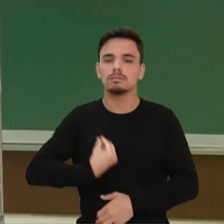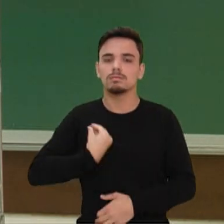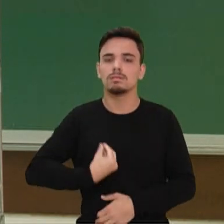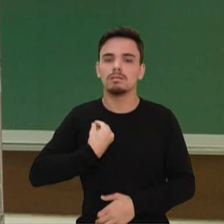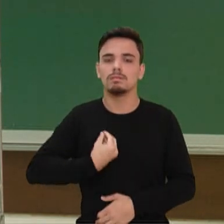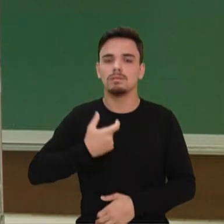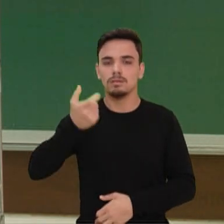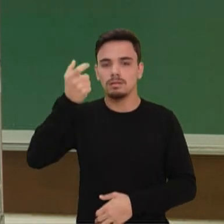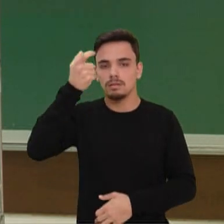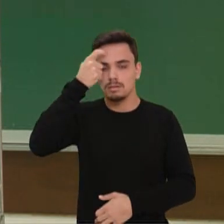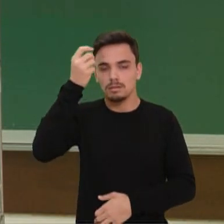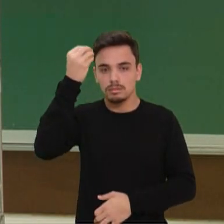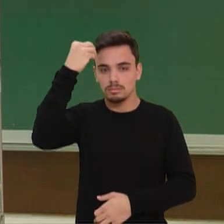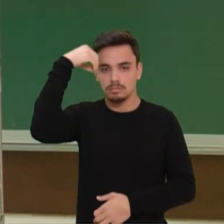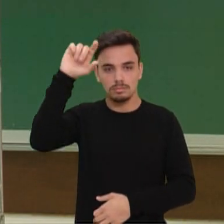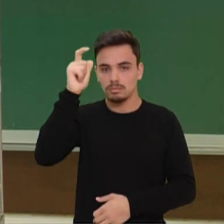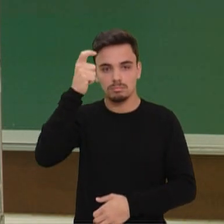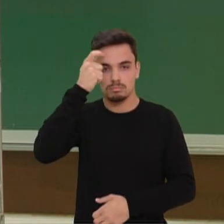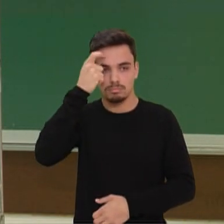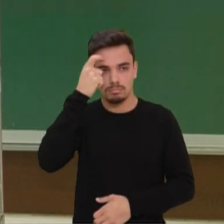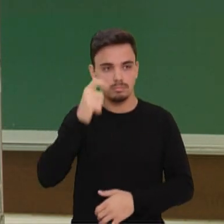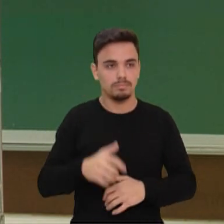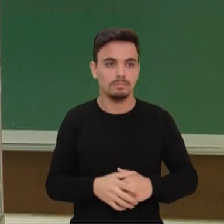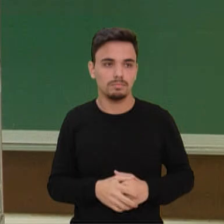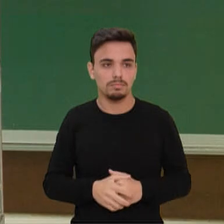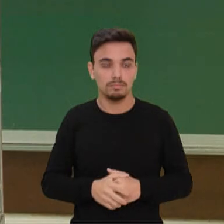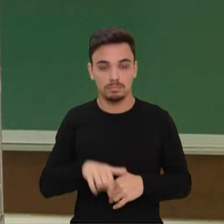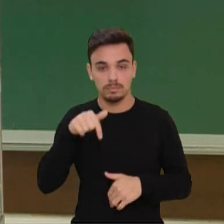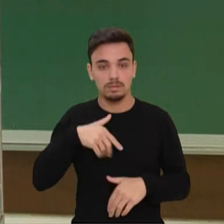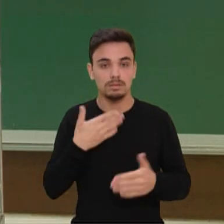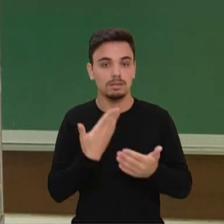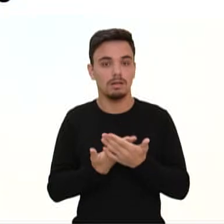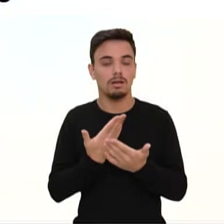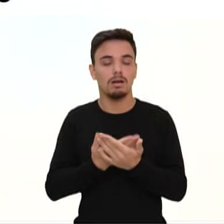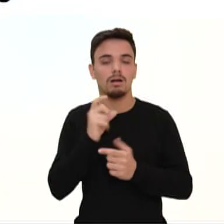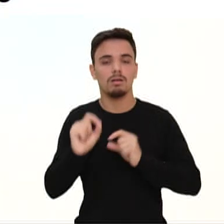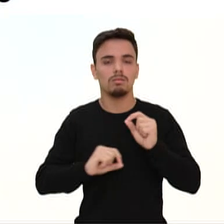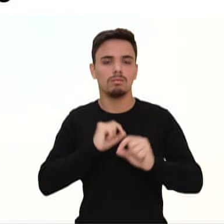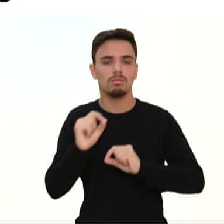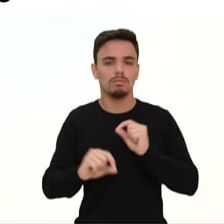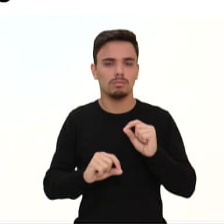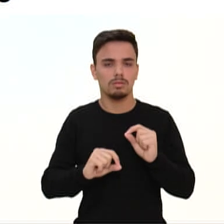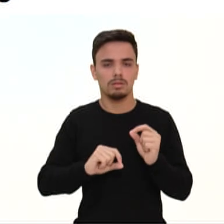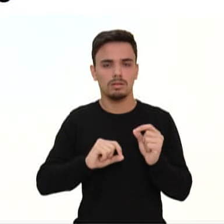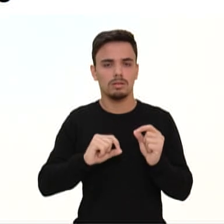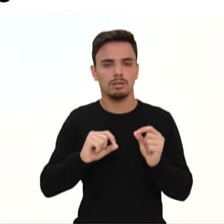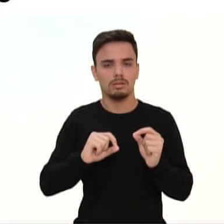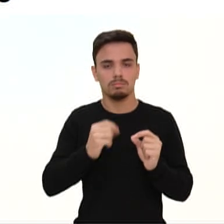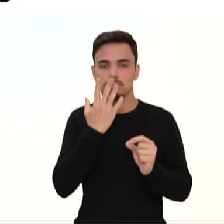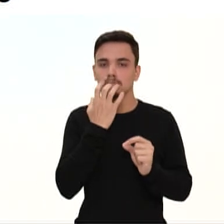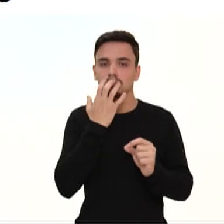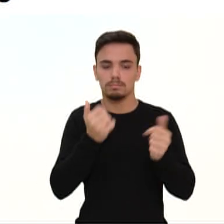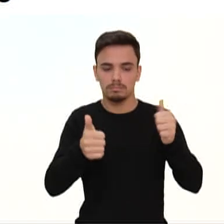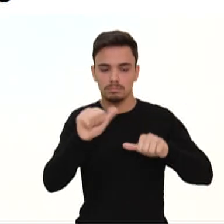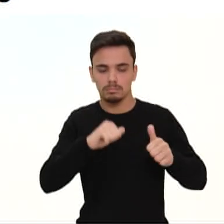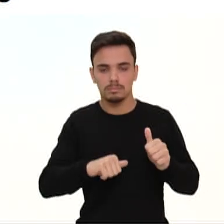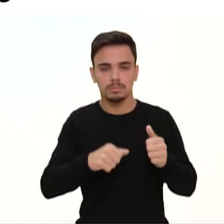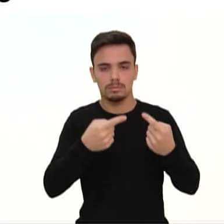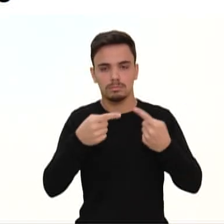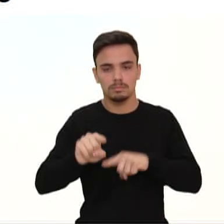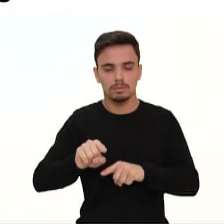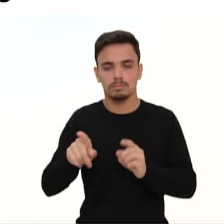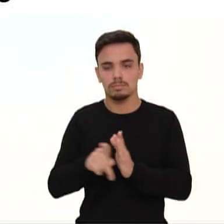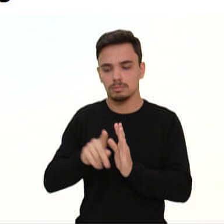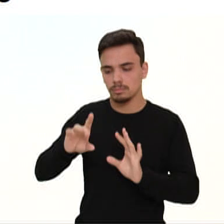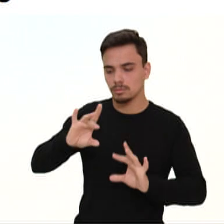inconsciente e não consciente. Nesta aula, vimos que Nietzsche elaborou uma crítica ao privilégio concedido ao